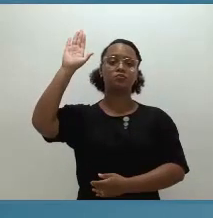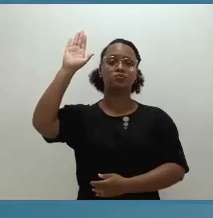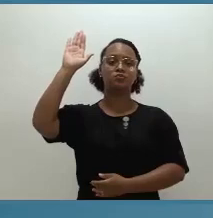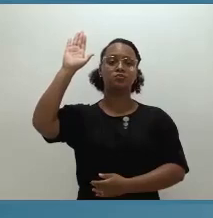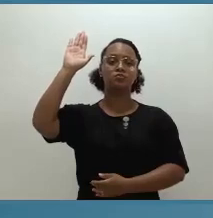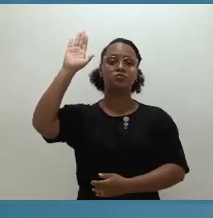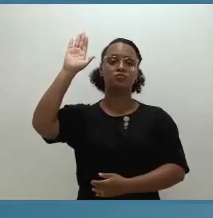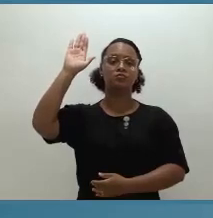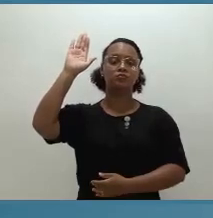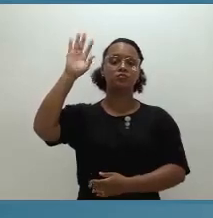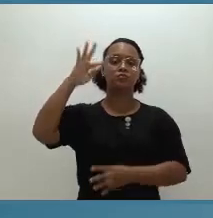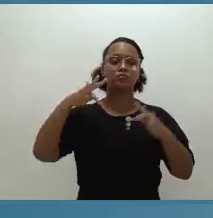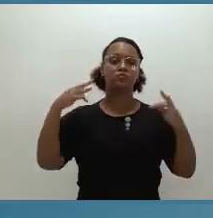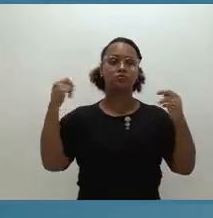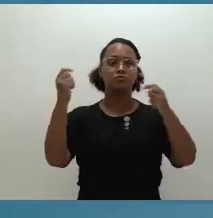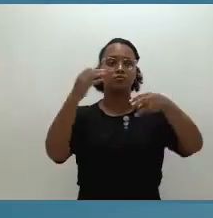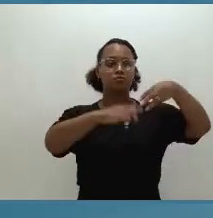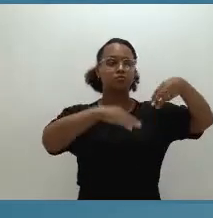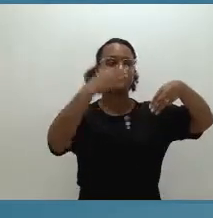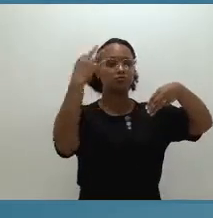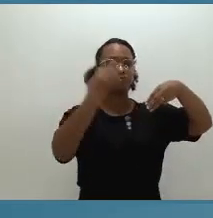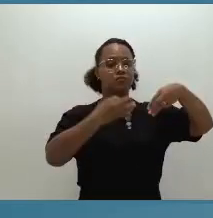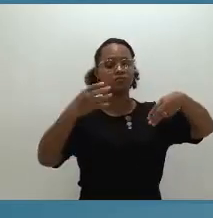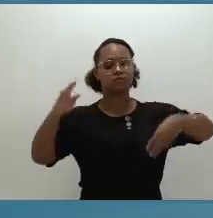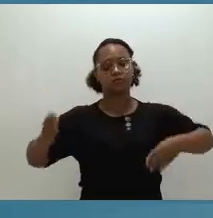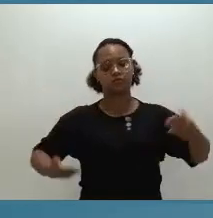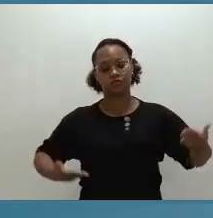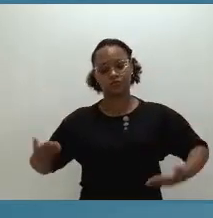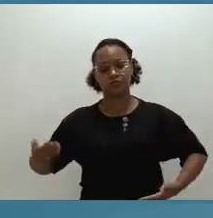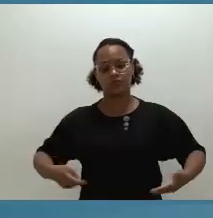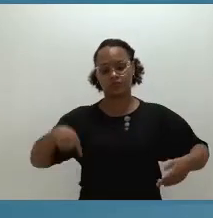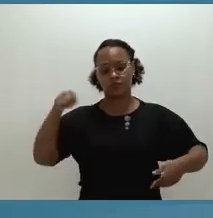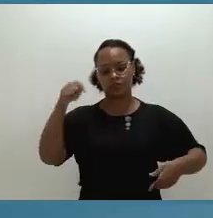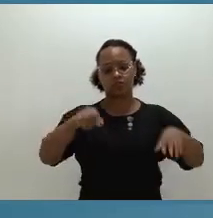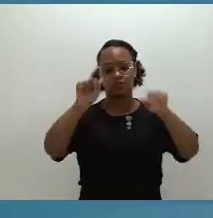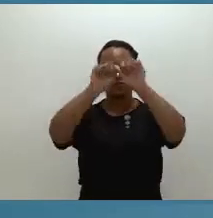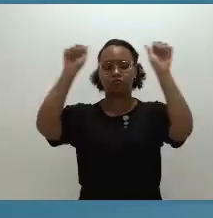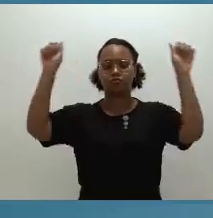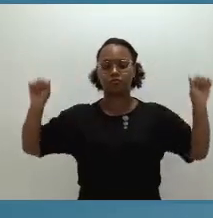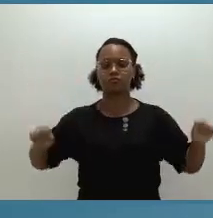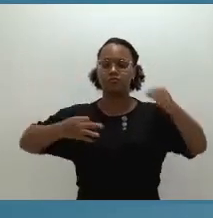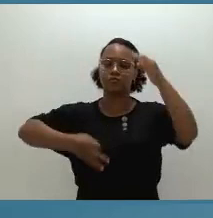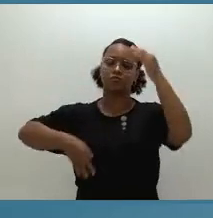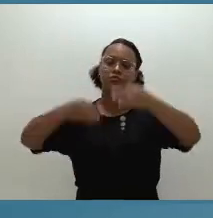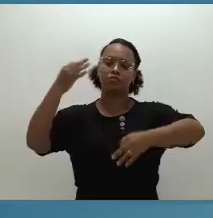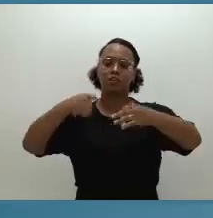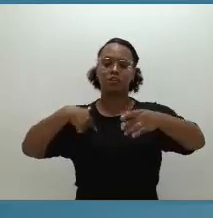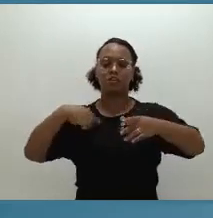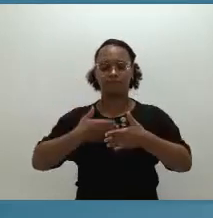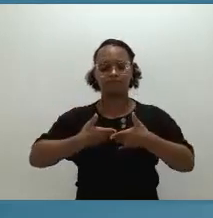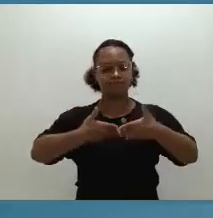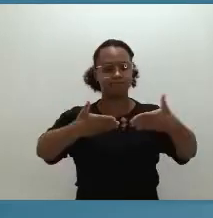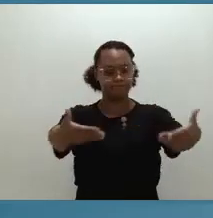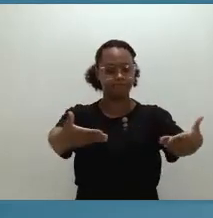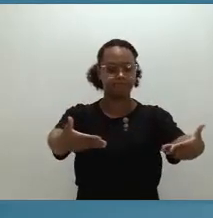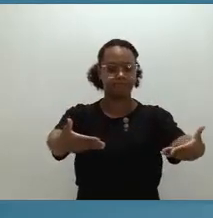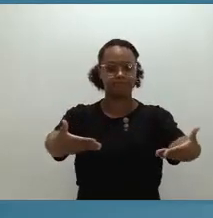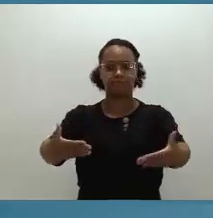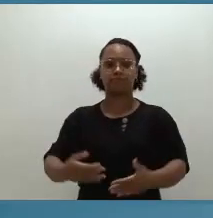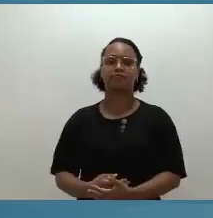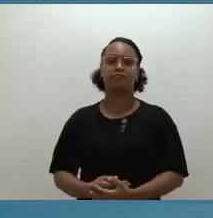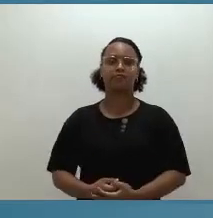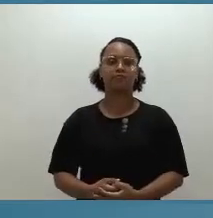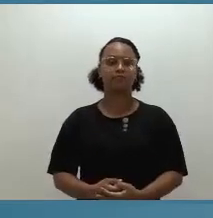magistrados e servidores, que eu estarei sempre à disposição de todos. Tudo